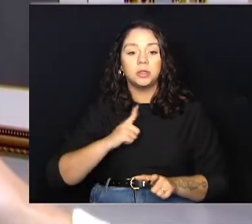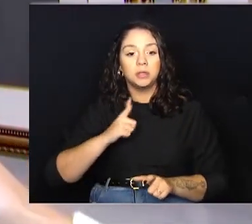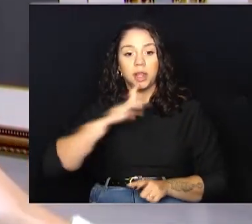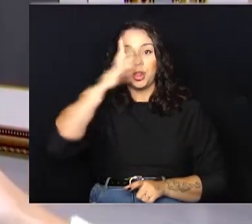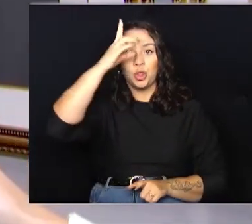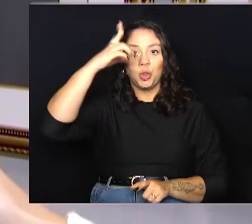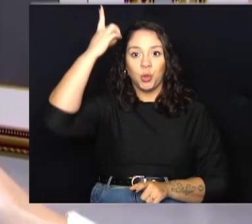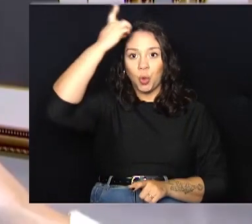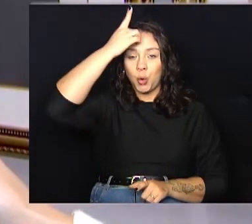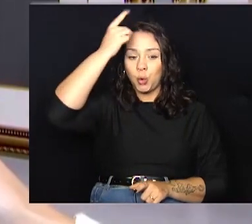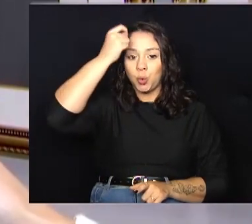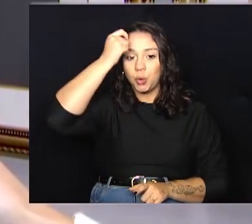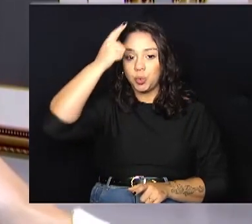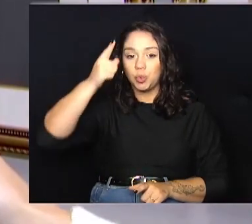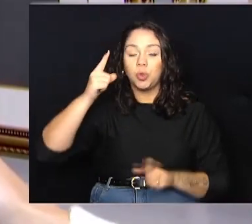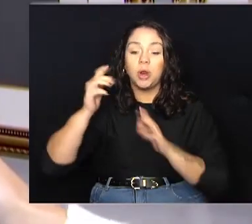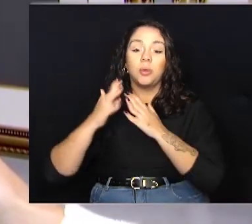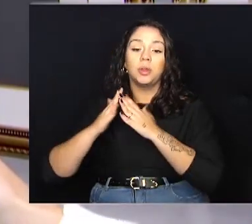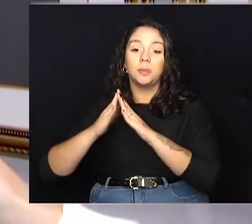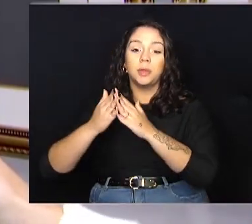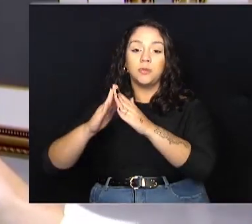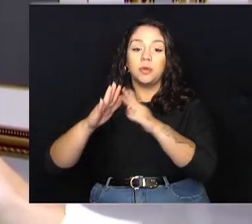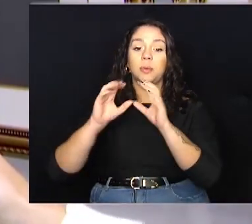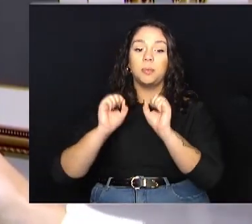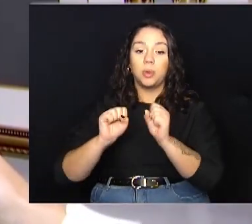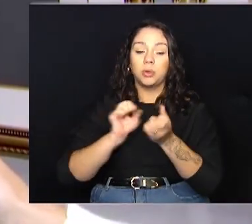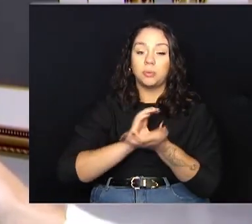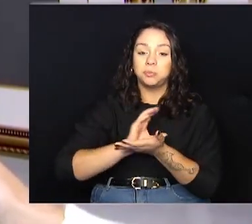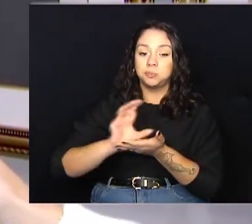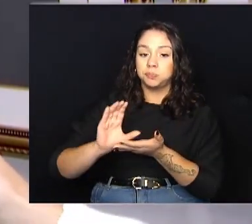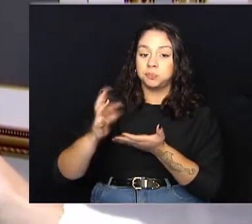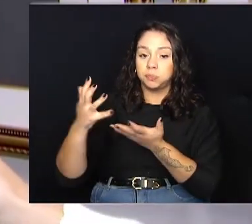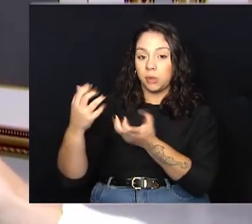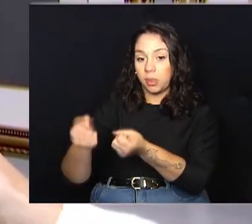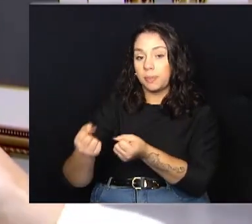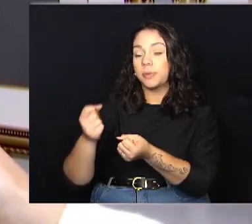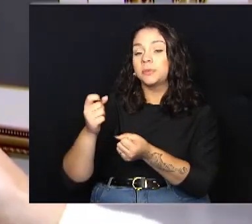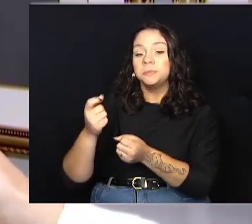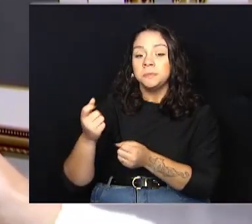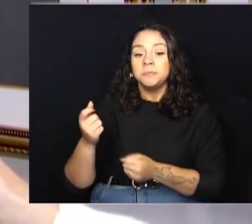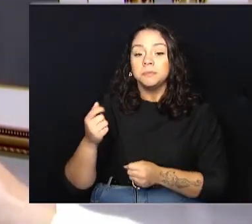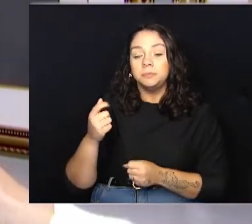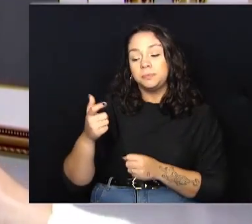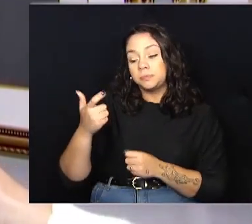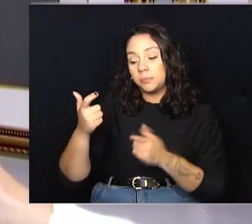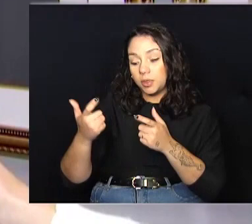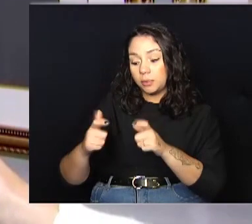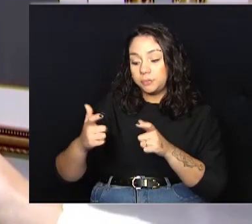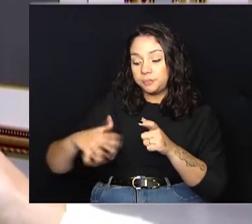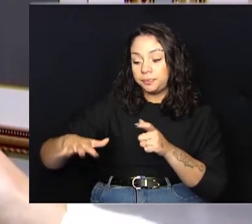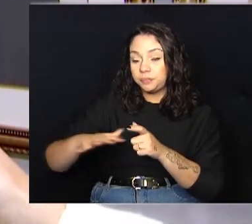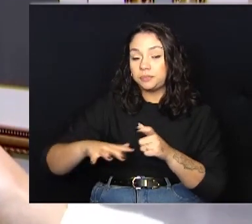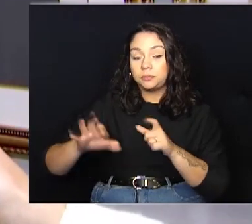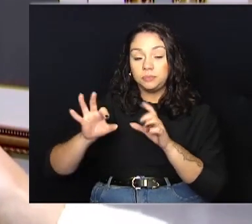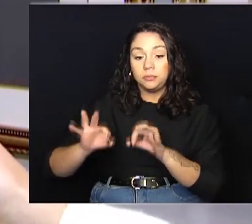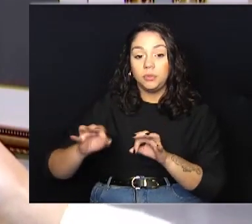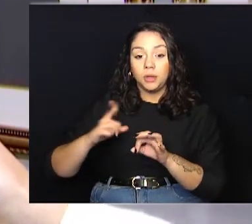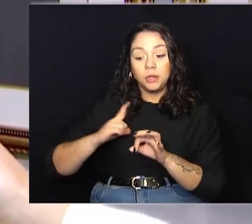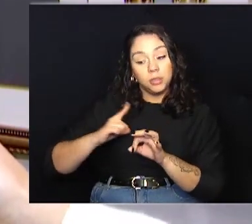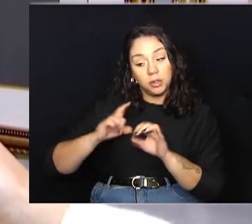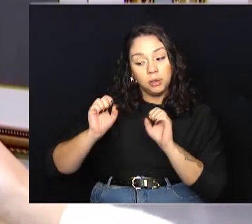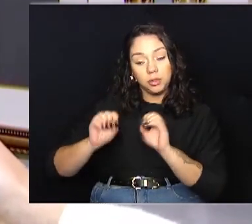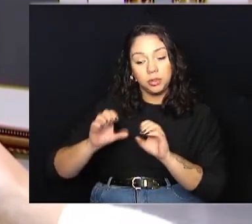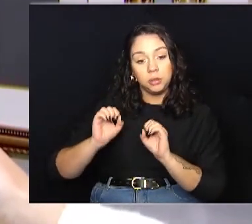na periferia que ele possa receber um recurso da prefeitura para ali no território mesmo poder ensinar